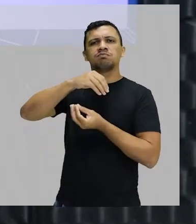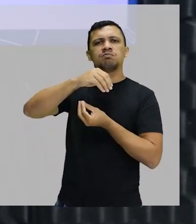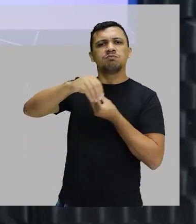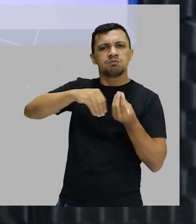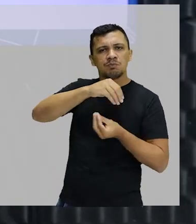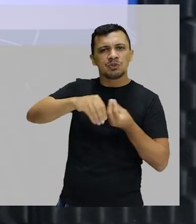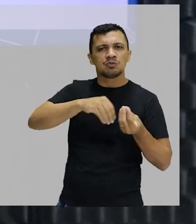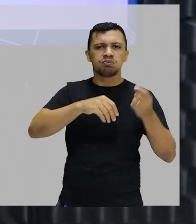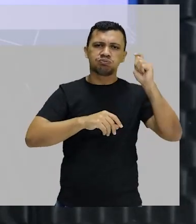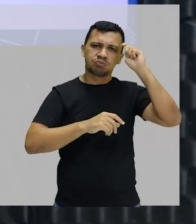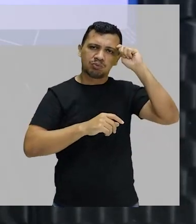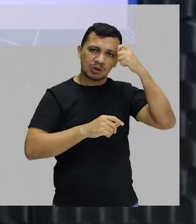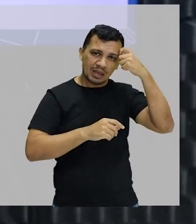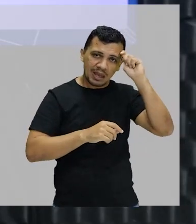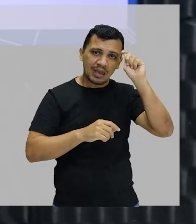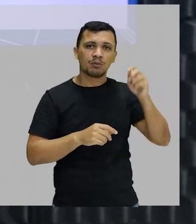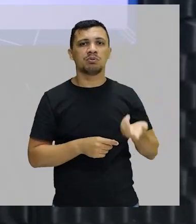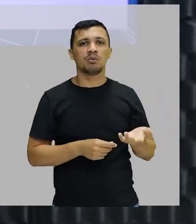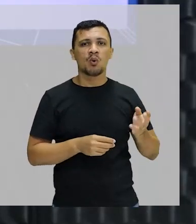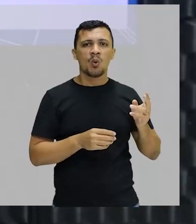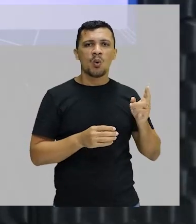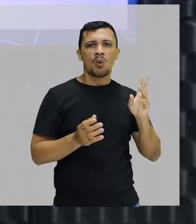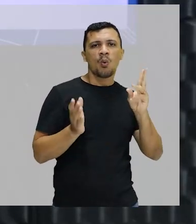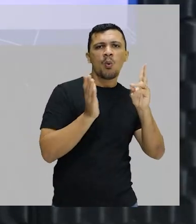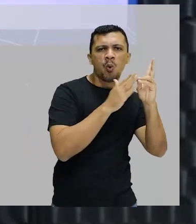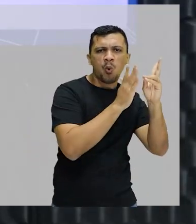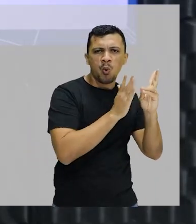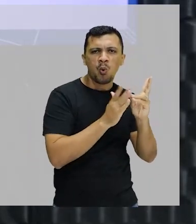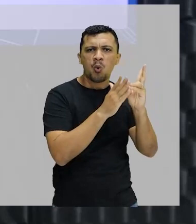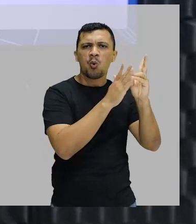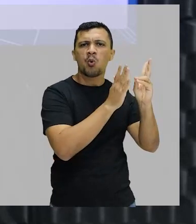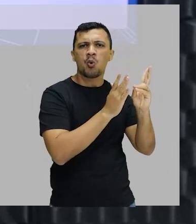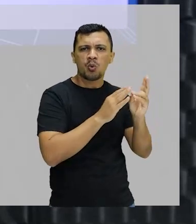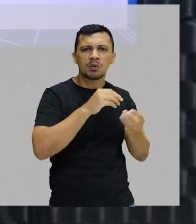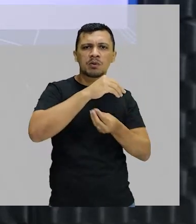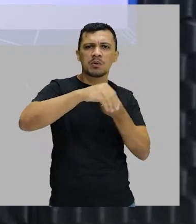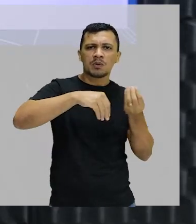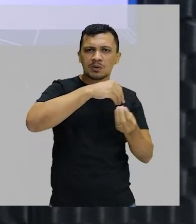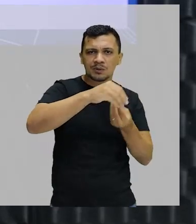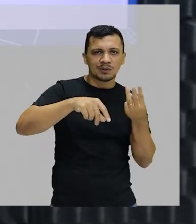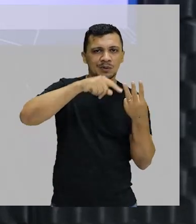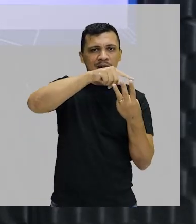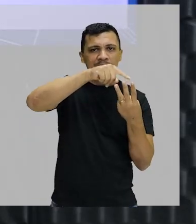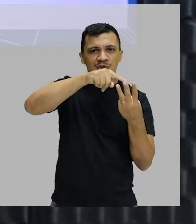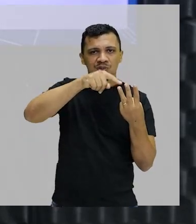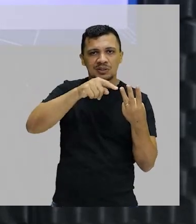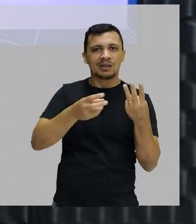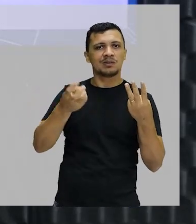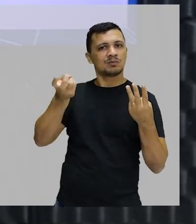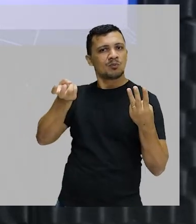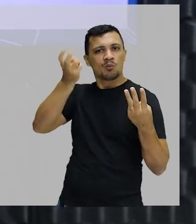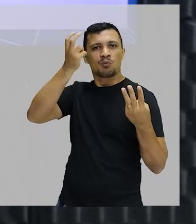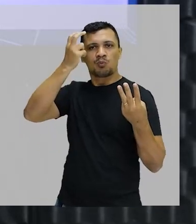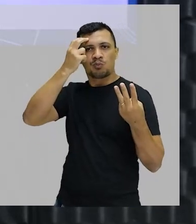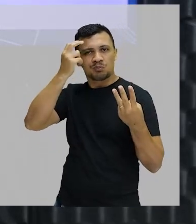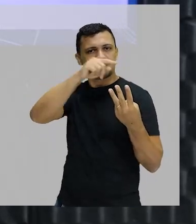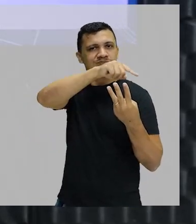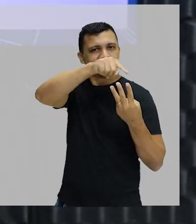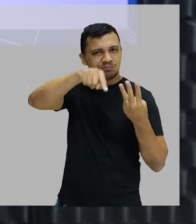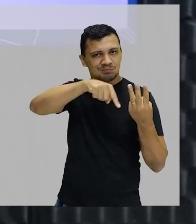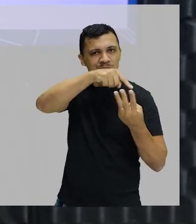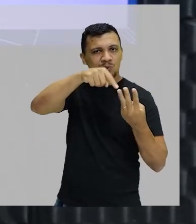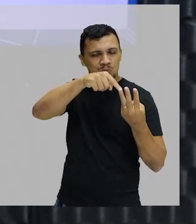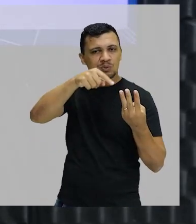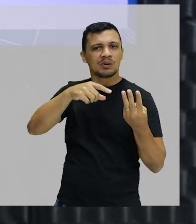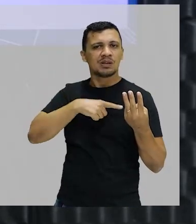do nosso passado colonial. Esse intercâmbio de genética, de cultura, de racialidade que existiu